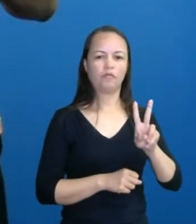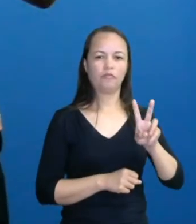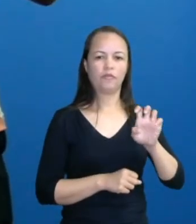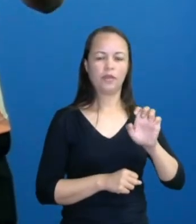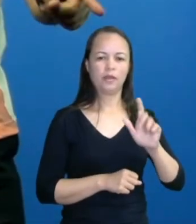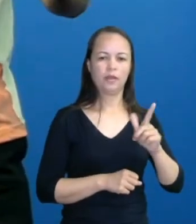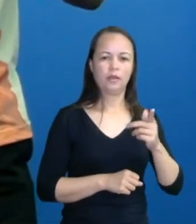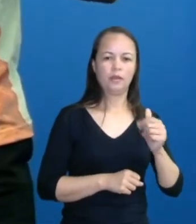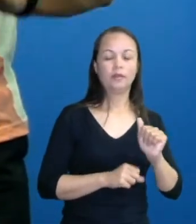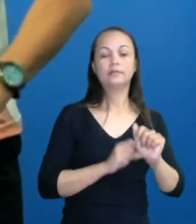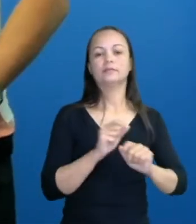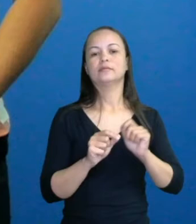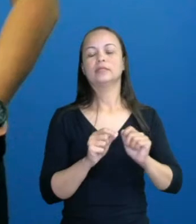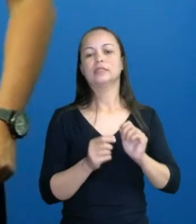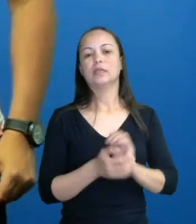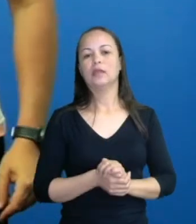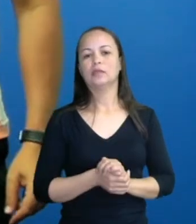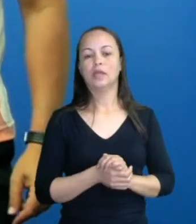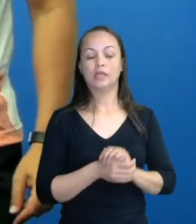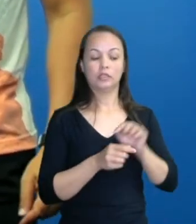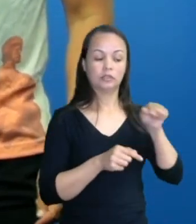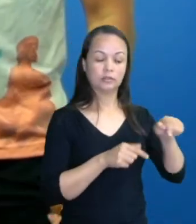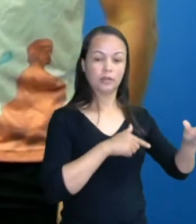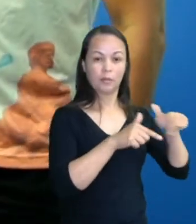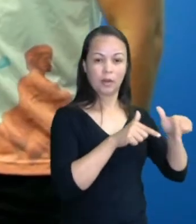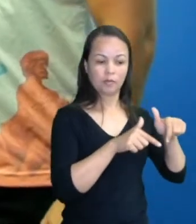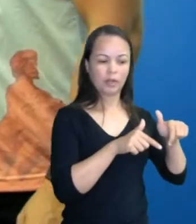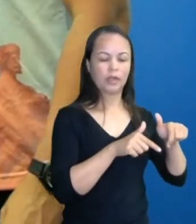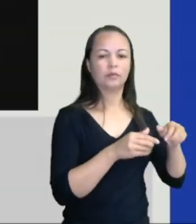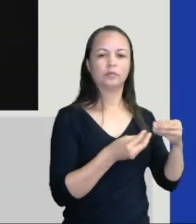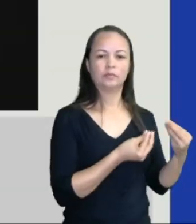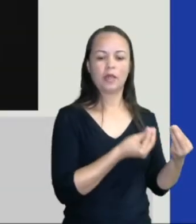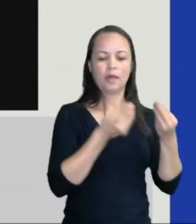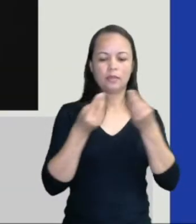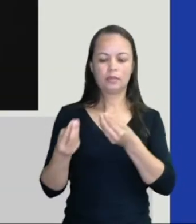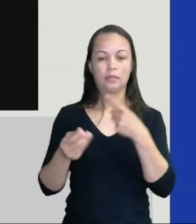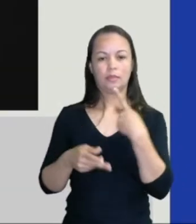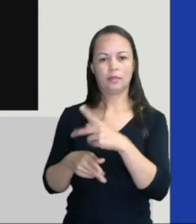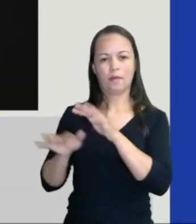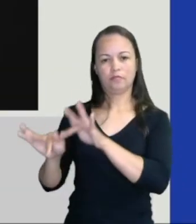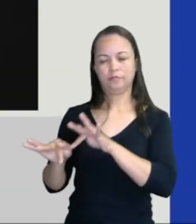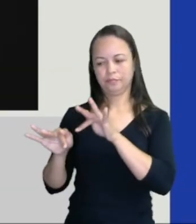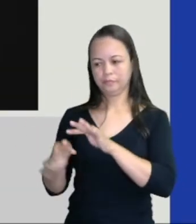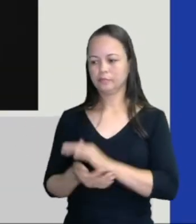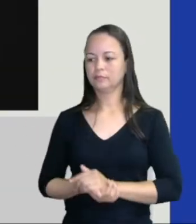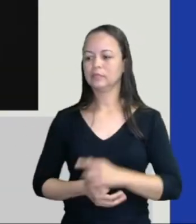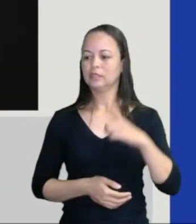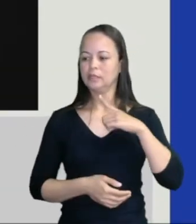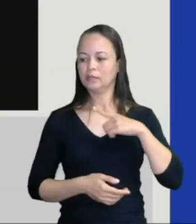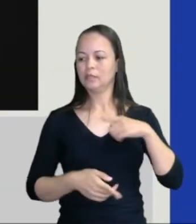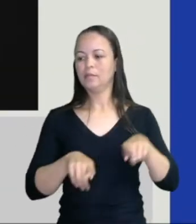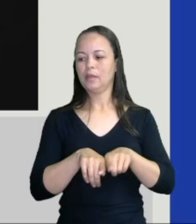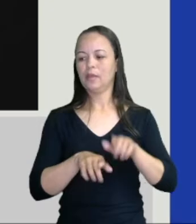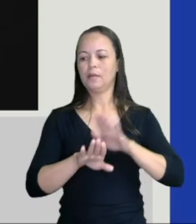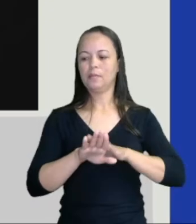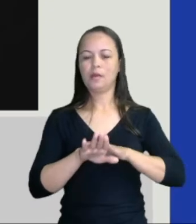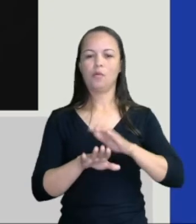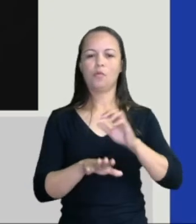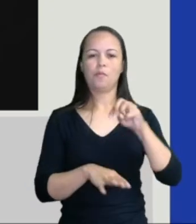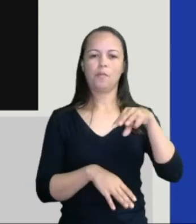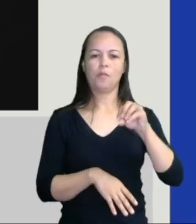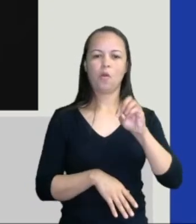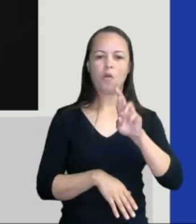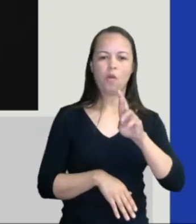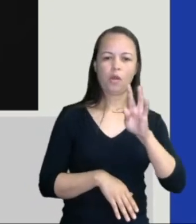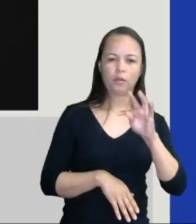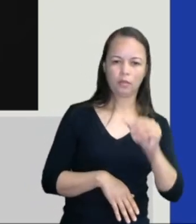que dar a parte para o senhor feudal. Também tinha a mão morta, para usar